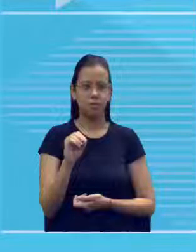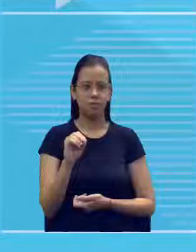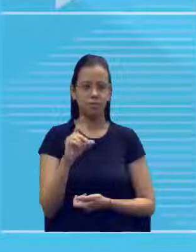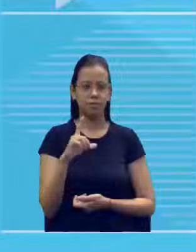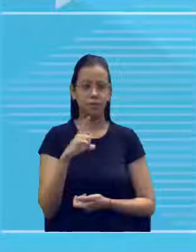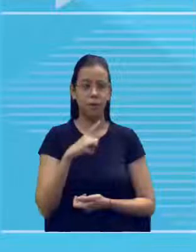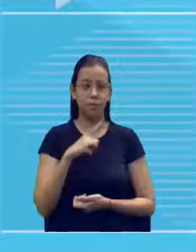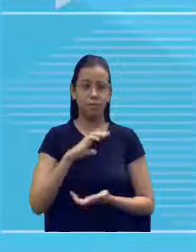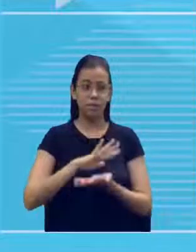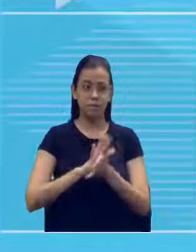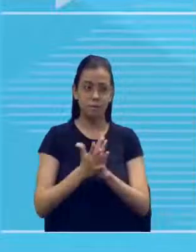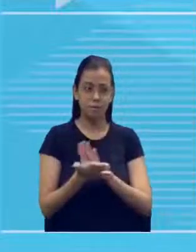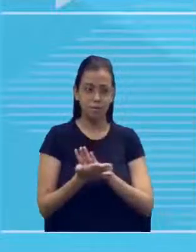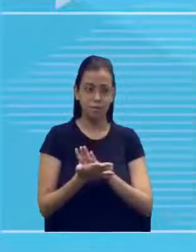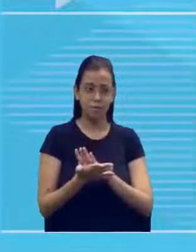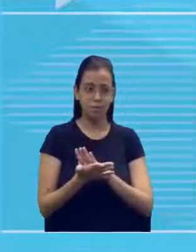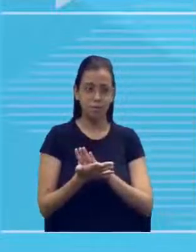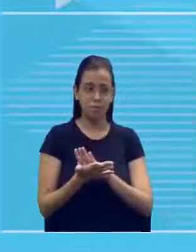Tem